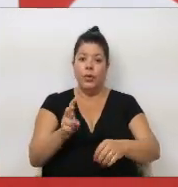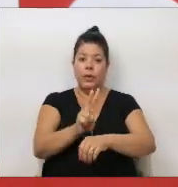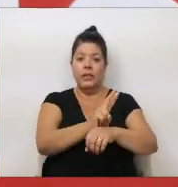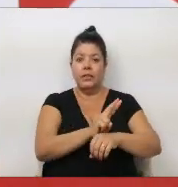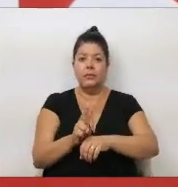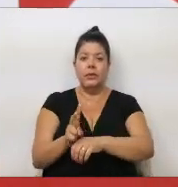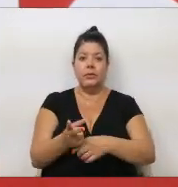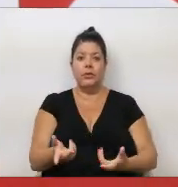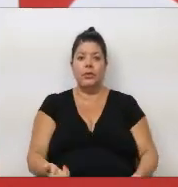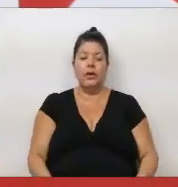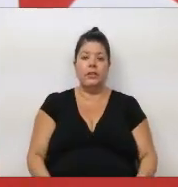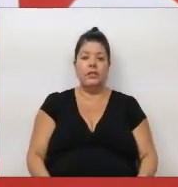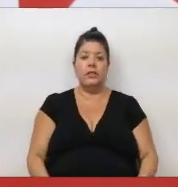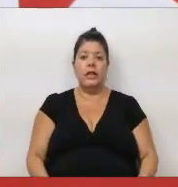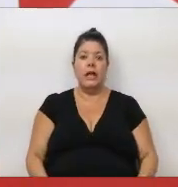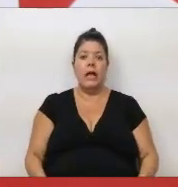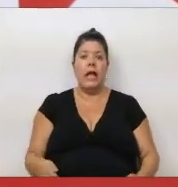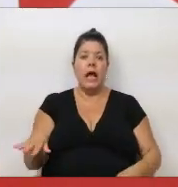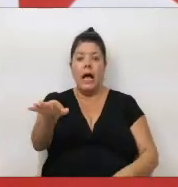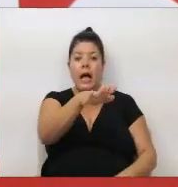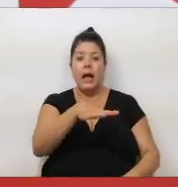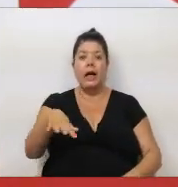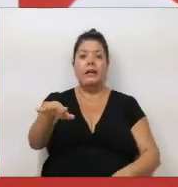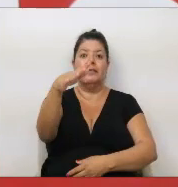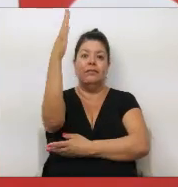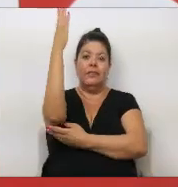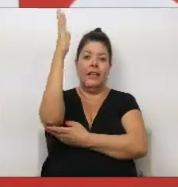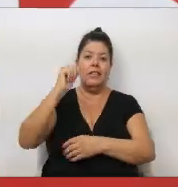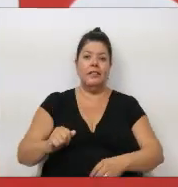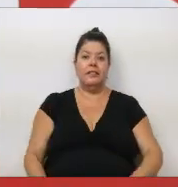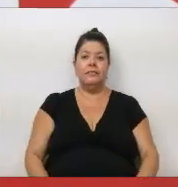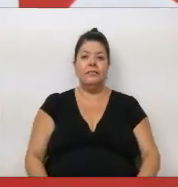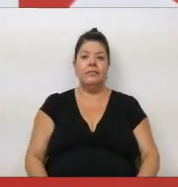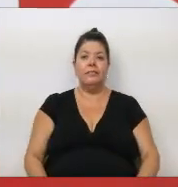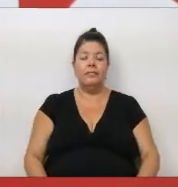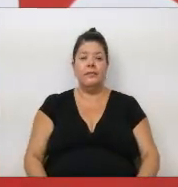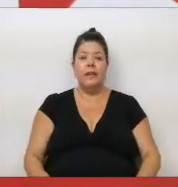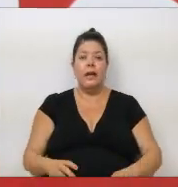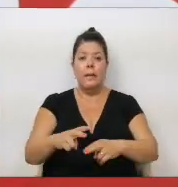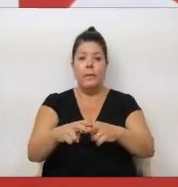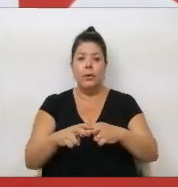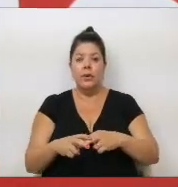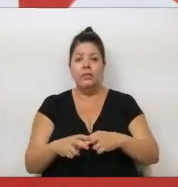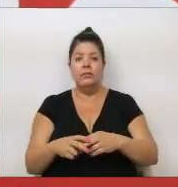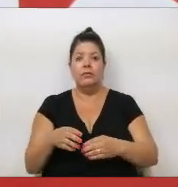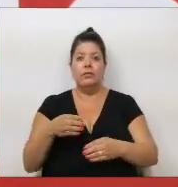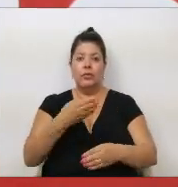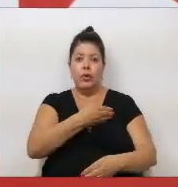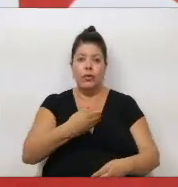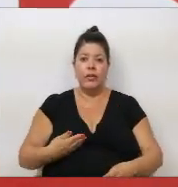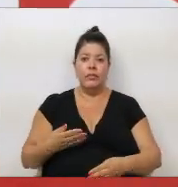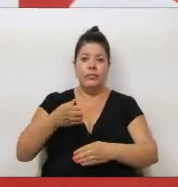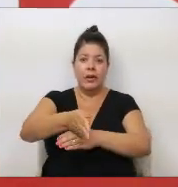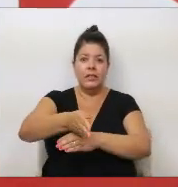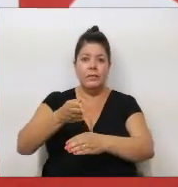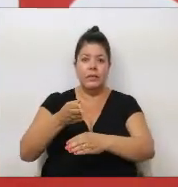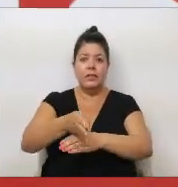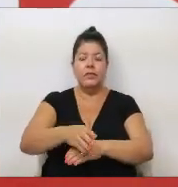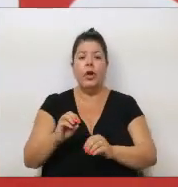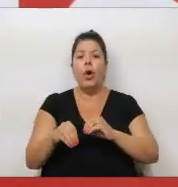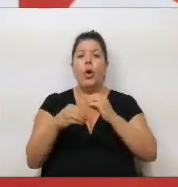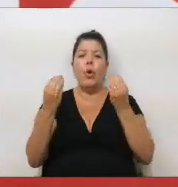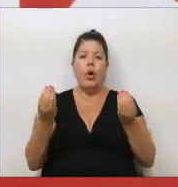pessoas tratando muito bem o meio ambiente. E para isso nós nos propomos a um governo participativo. E como é esse